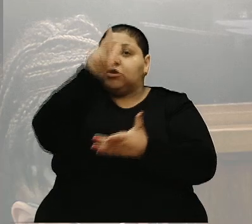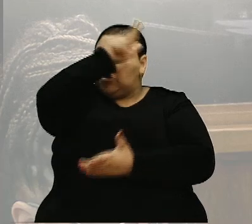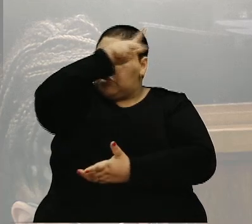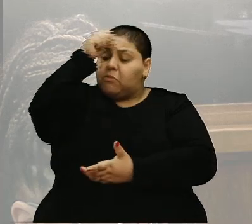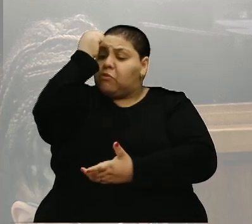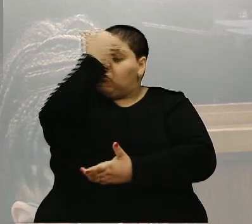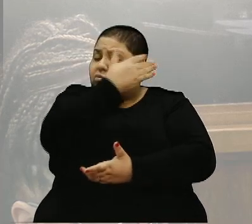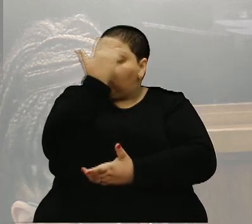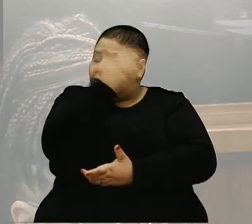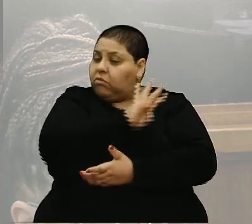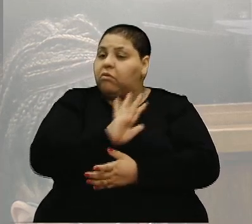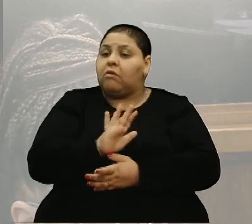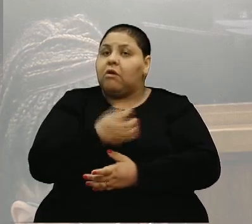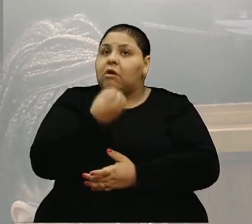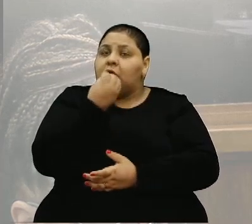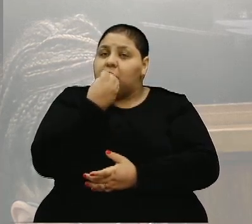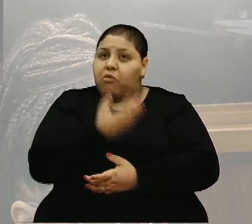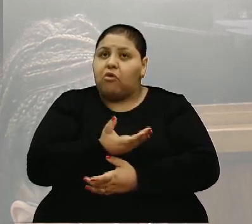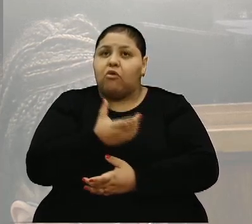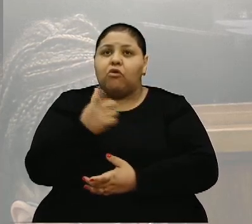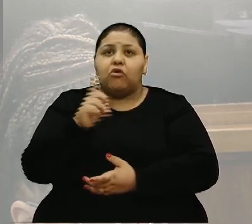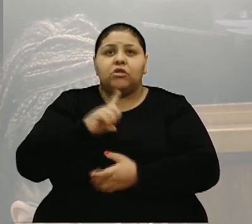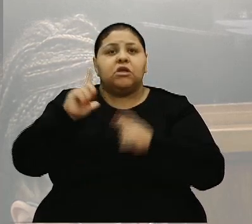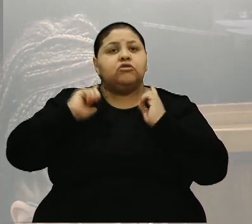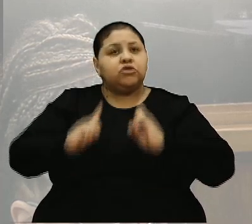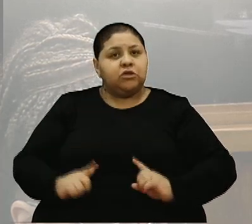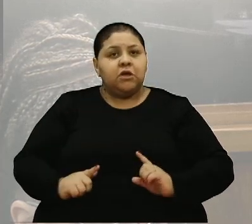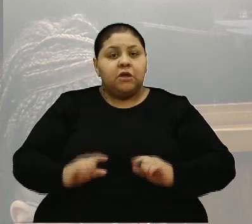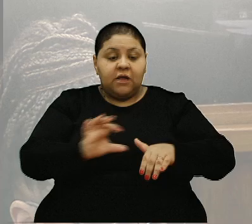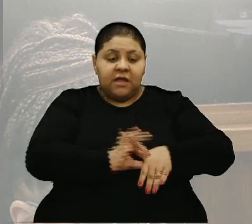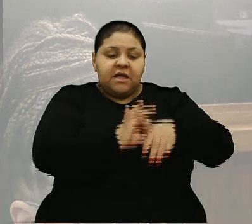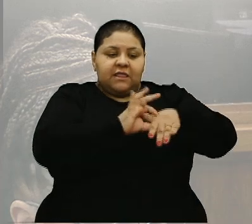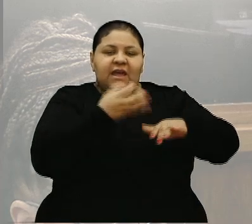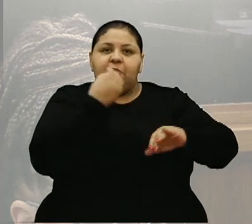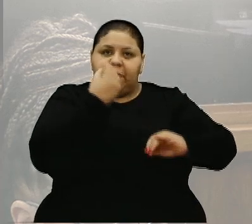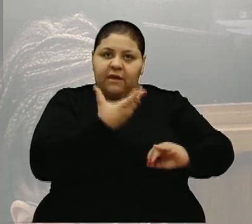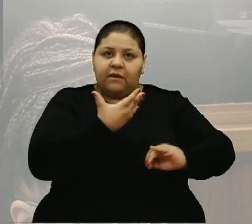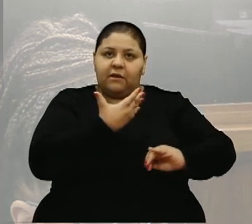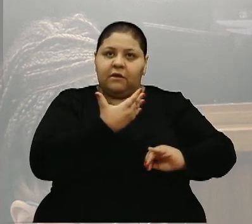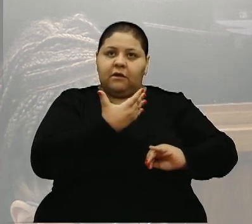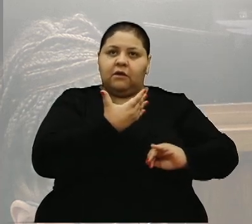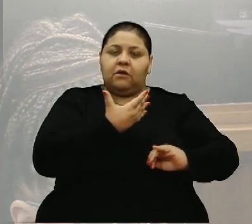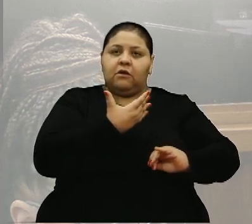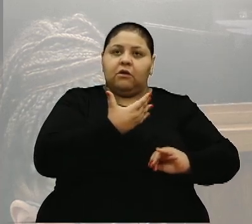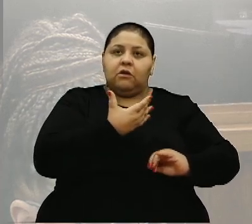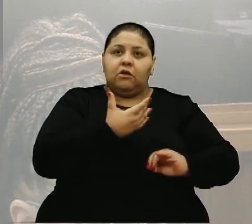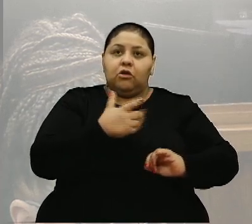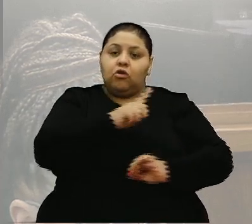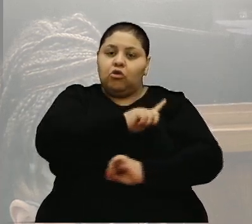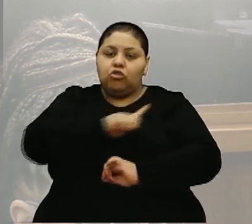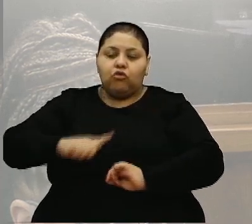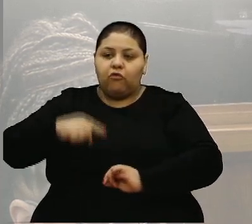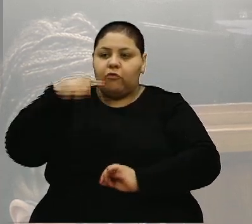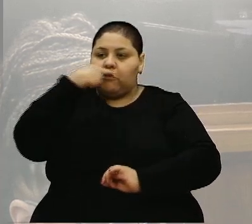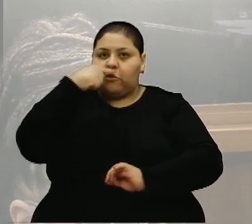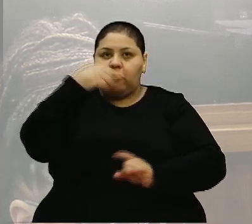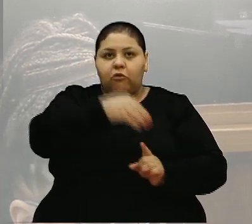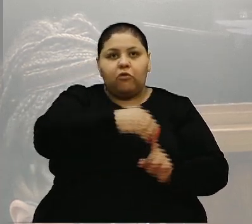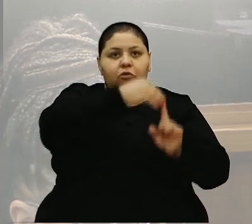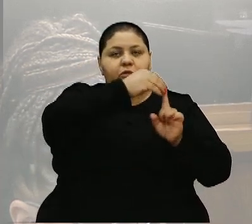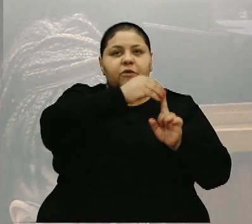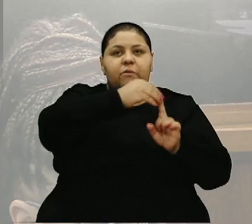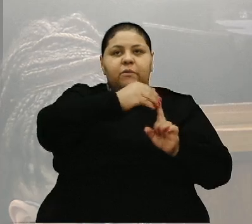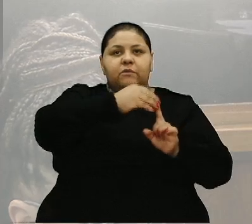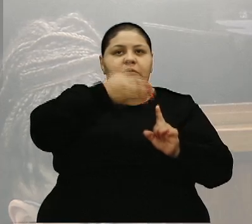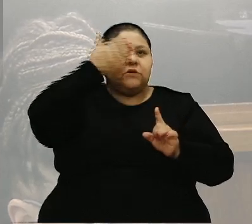bom na posição quando ele tem um gestor que comanda bem. Foi assim no governo Sartori, principalmente no governo